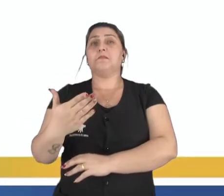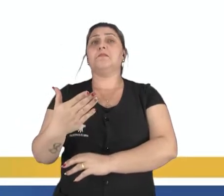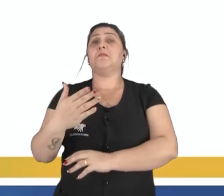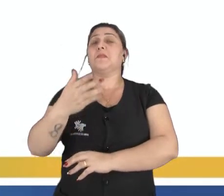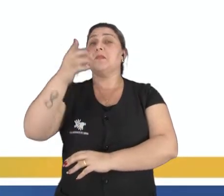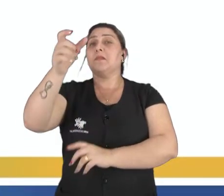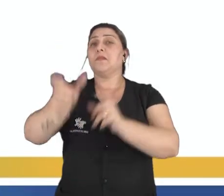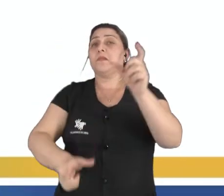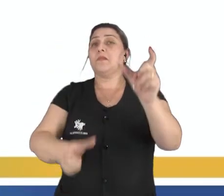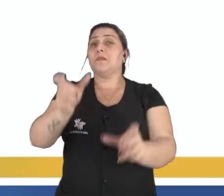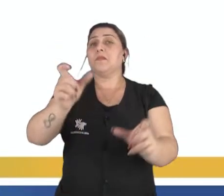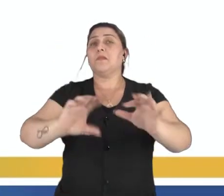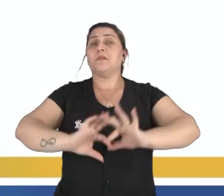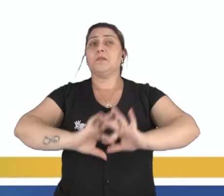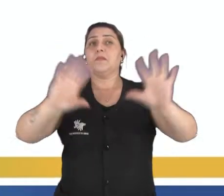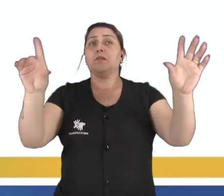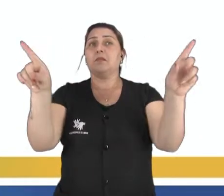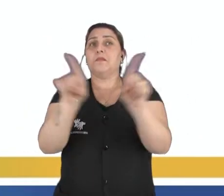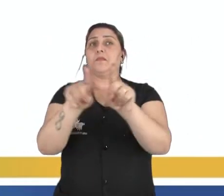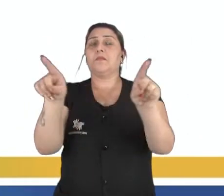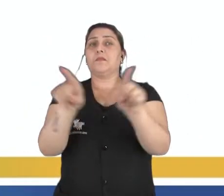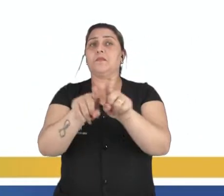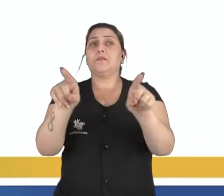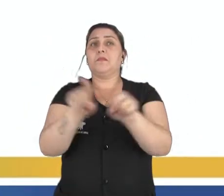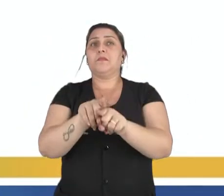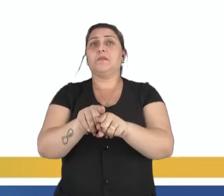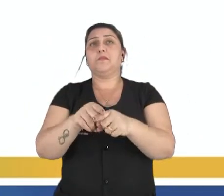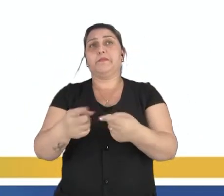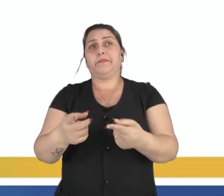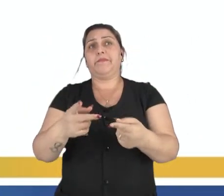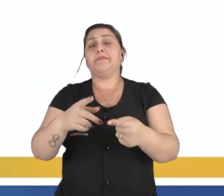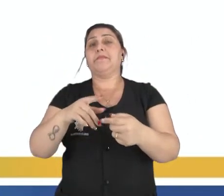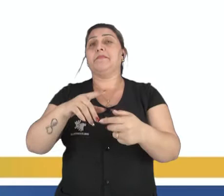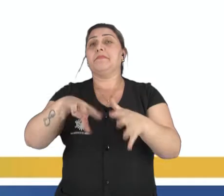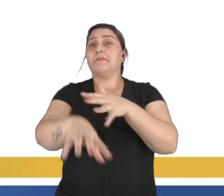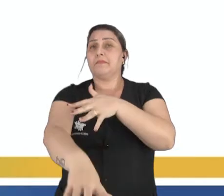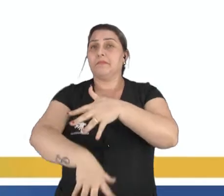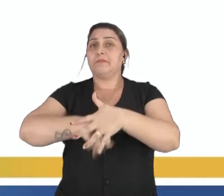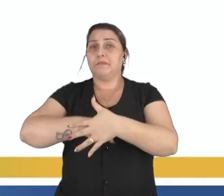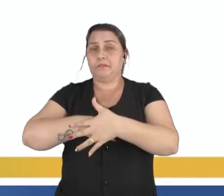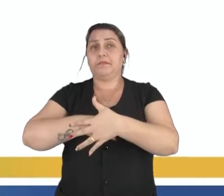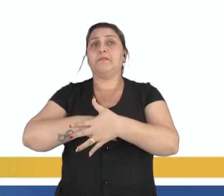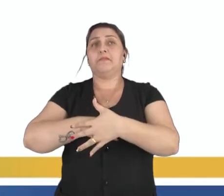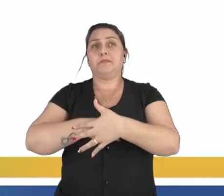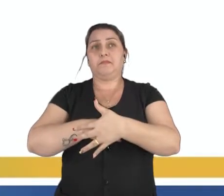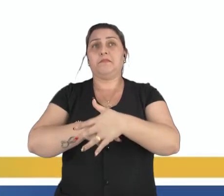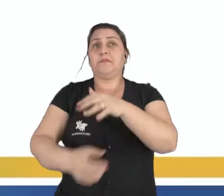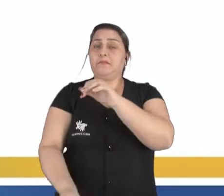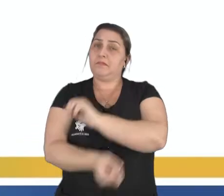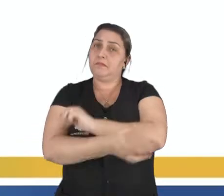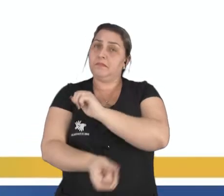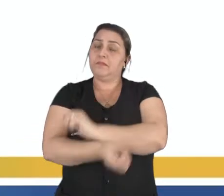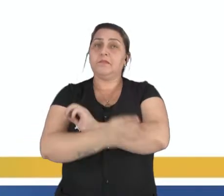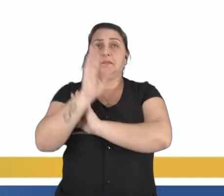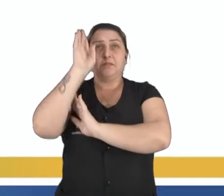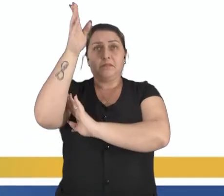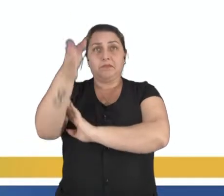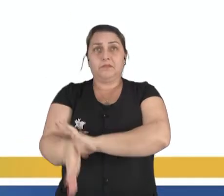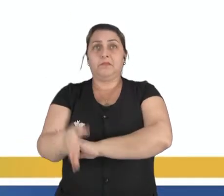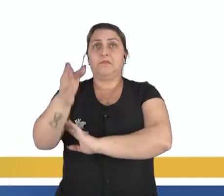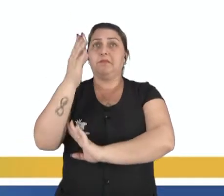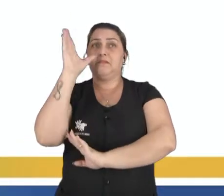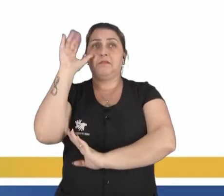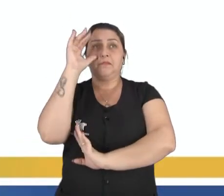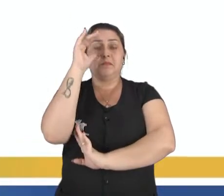homens livres, né? Eram também marcadas por fraudes, né? A principal curiosidade do voto no período colonial, né, que homens